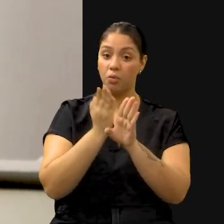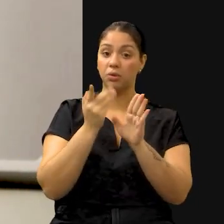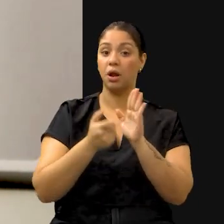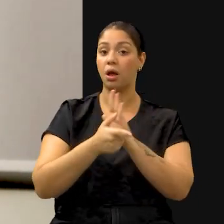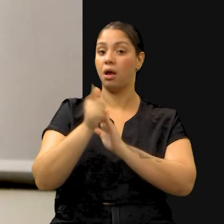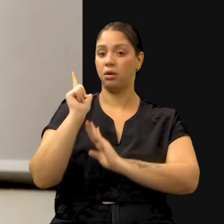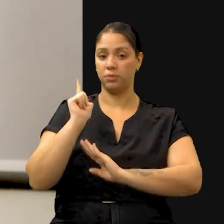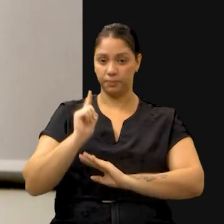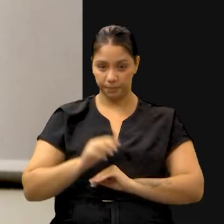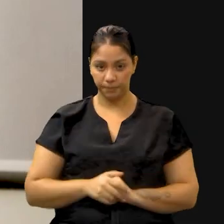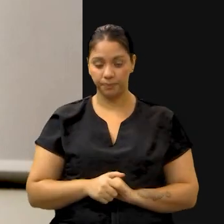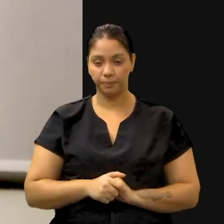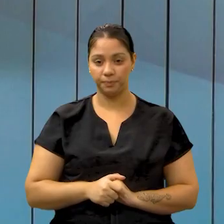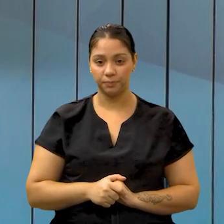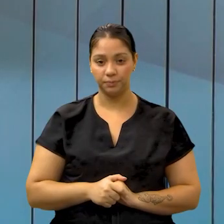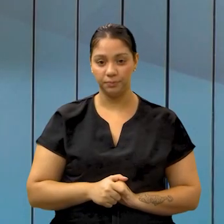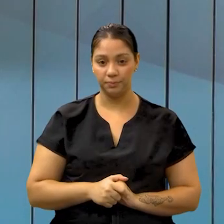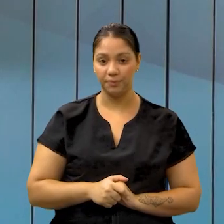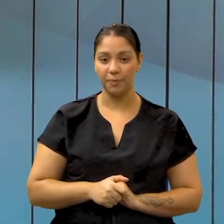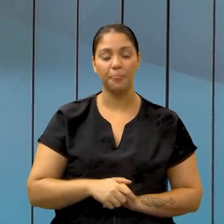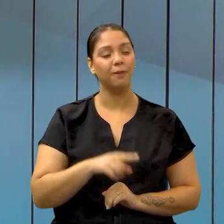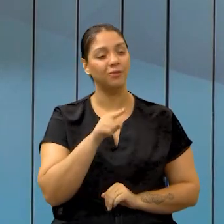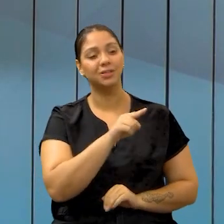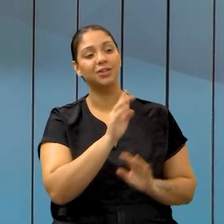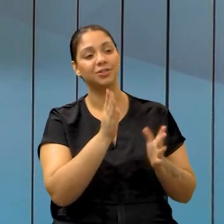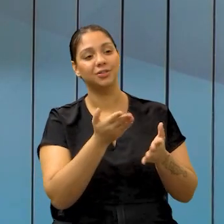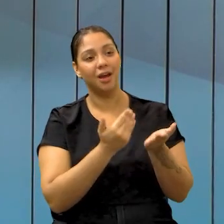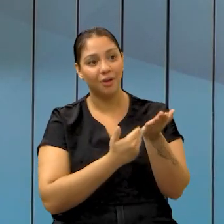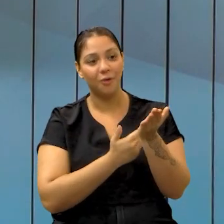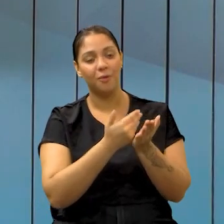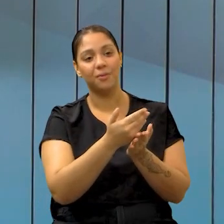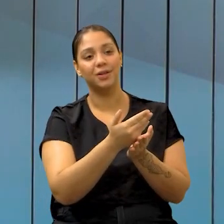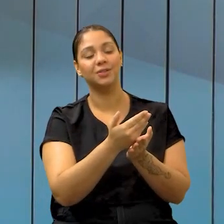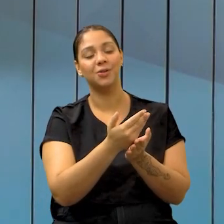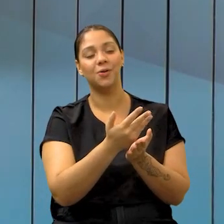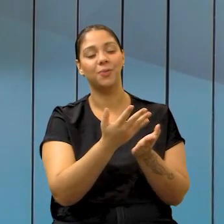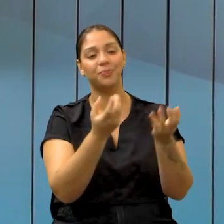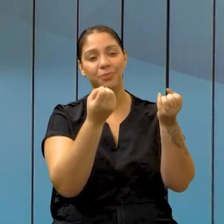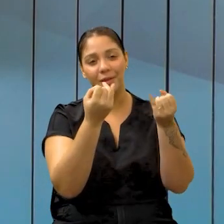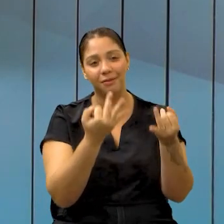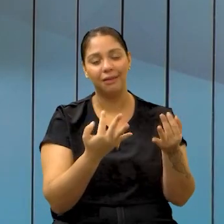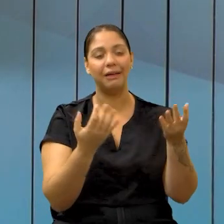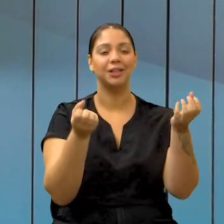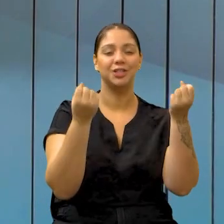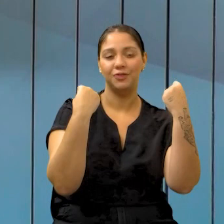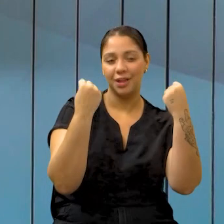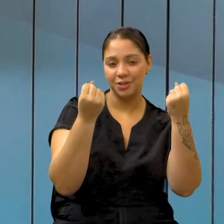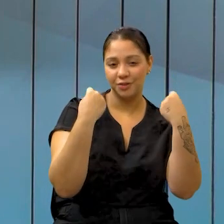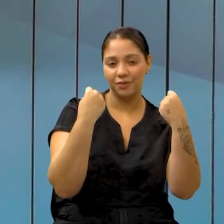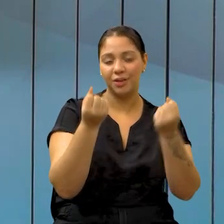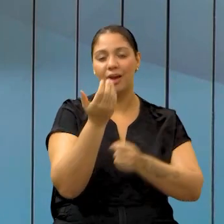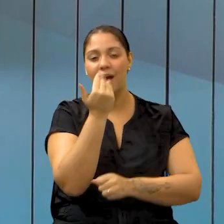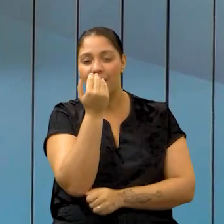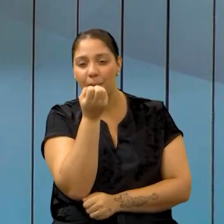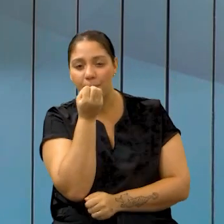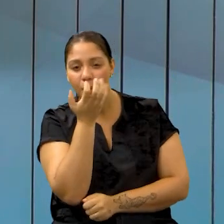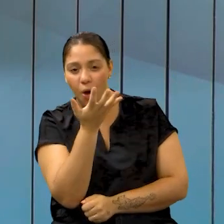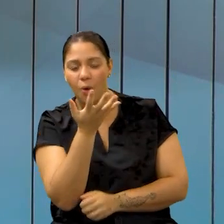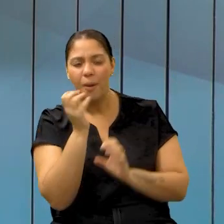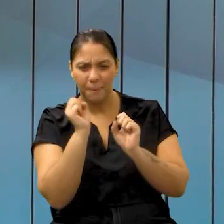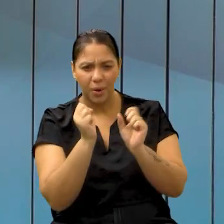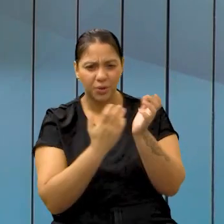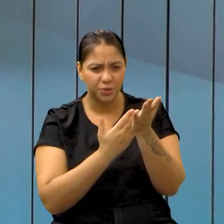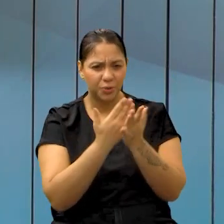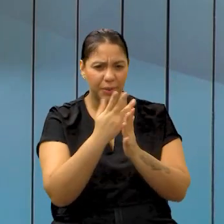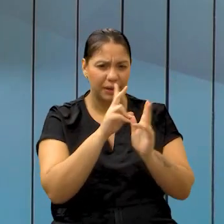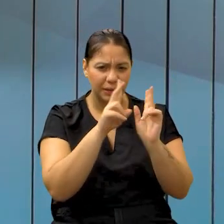diagnósticos precoces. Você já começou até puxando aí a questão do atividade física, boa alimentação,